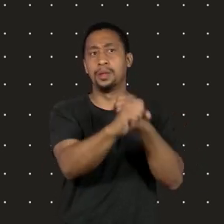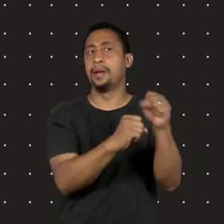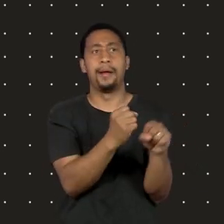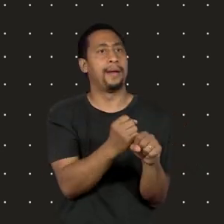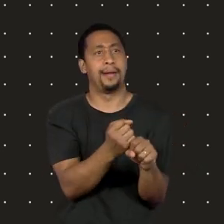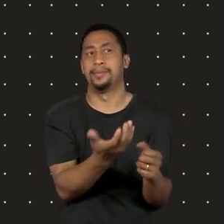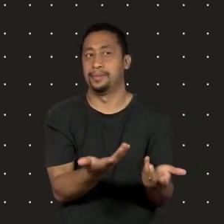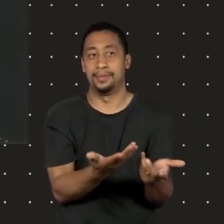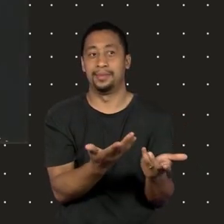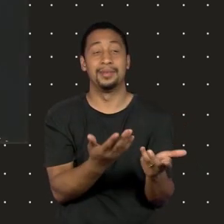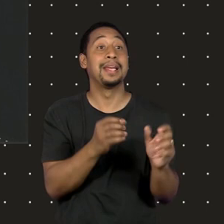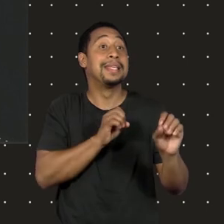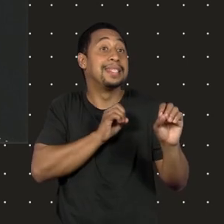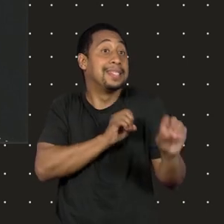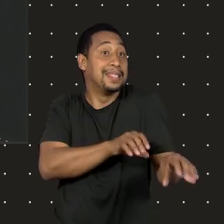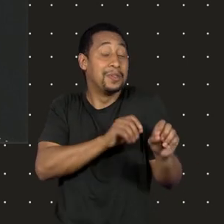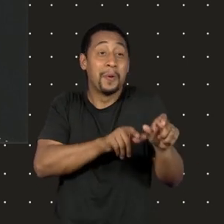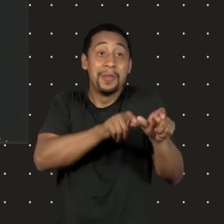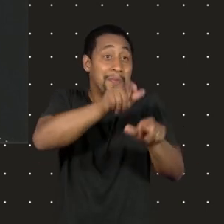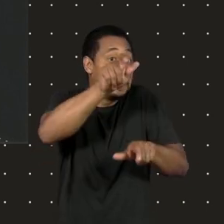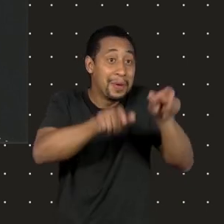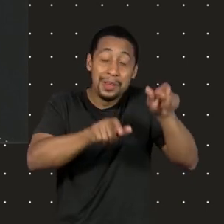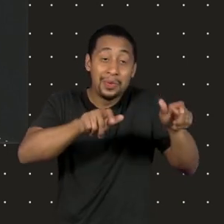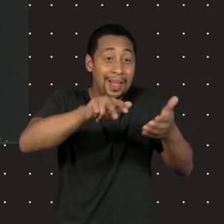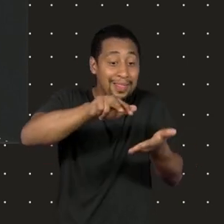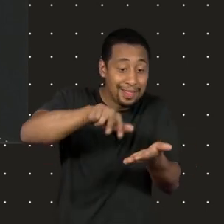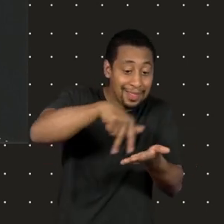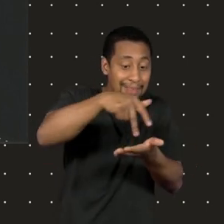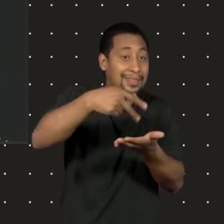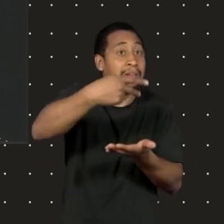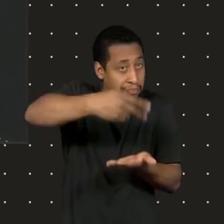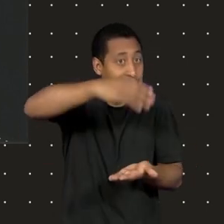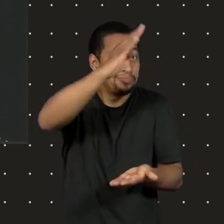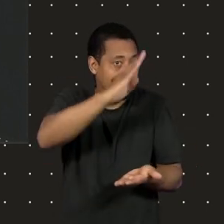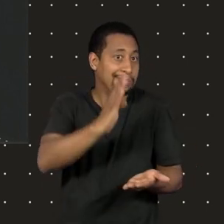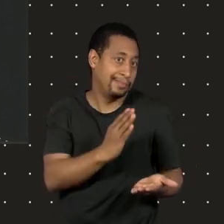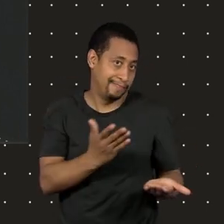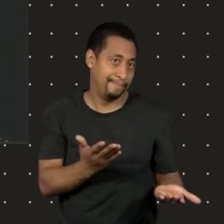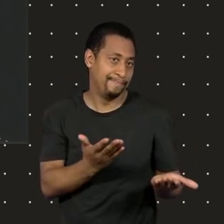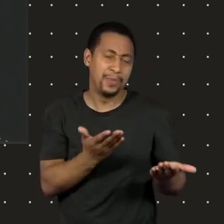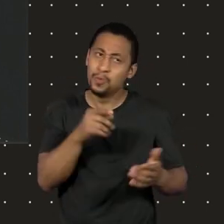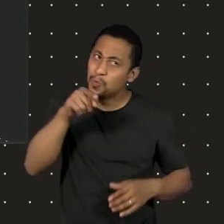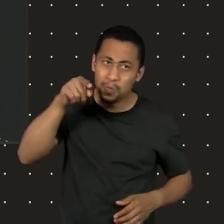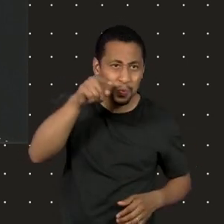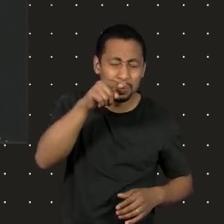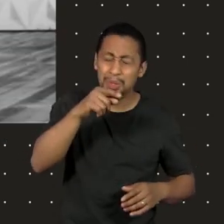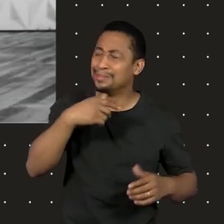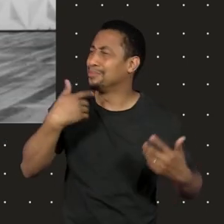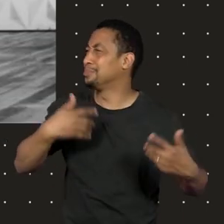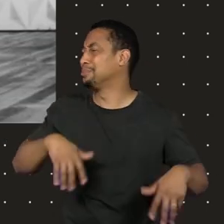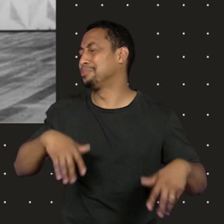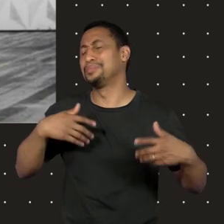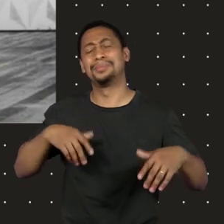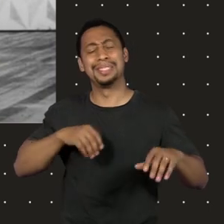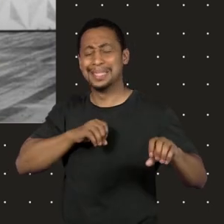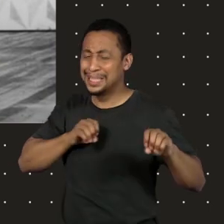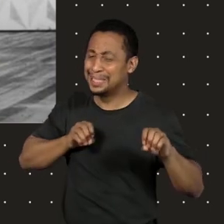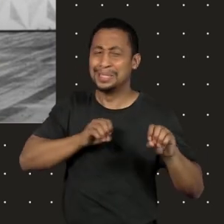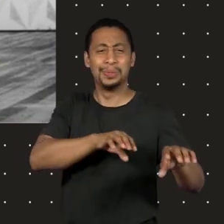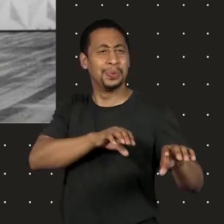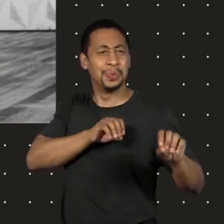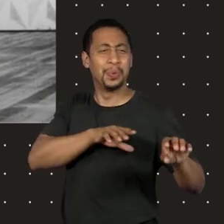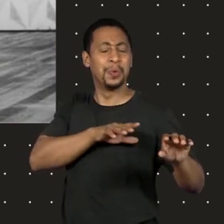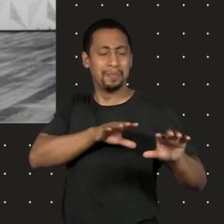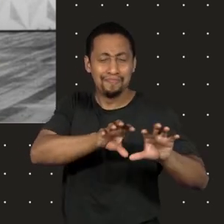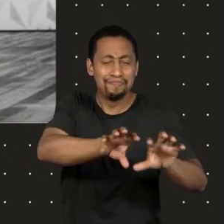Brasil. As suas coreografias, e você, bailarino, também, nos ensinou a dançar o Brasil. Eu gostaria que